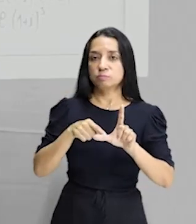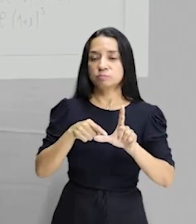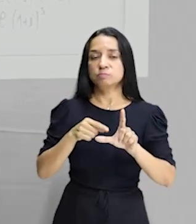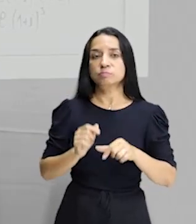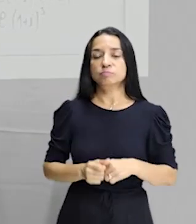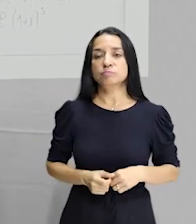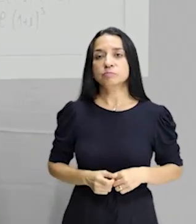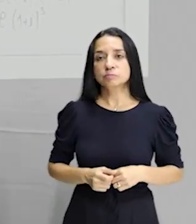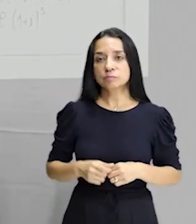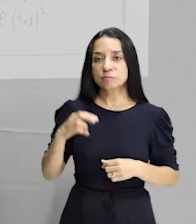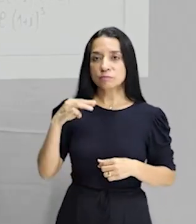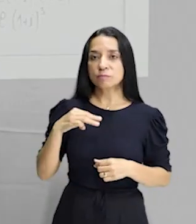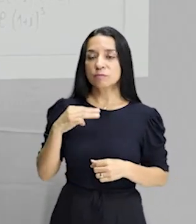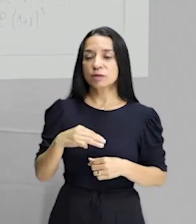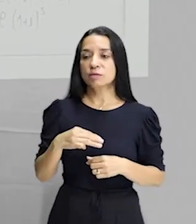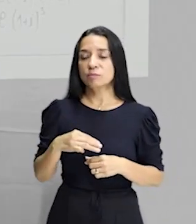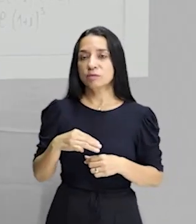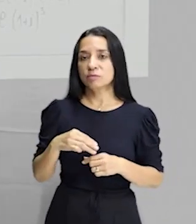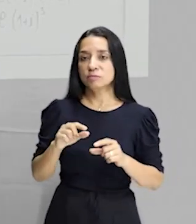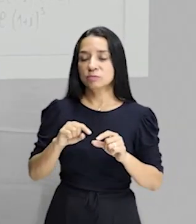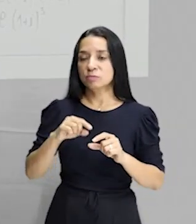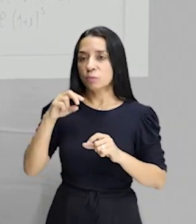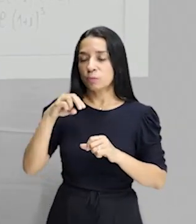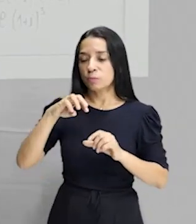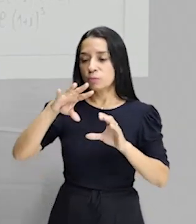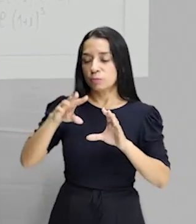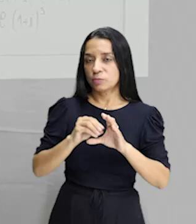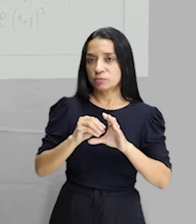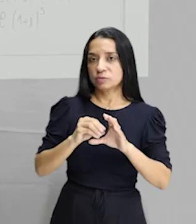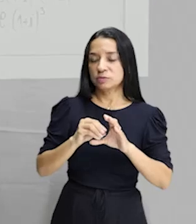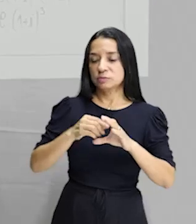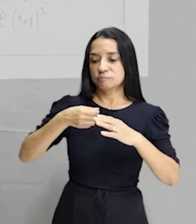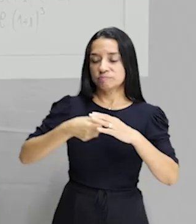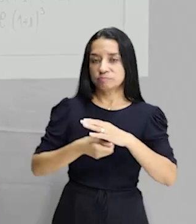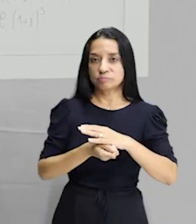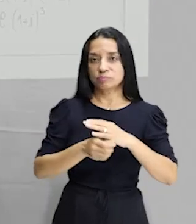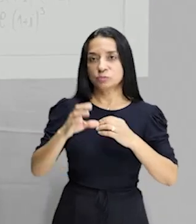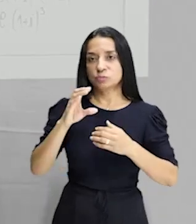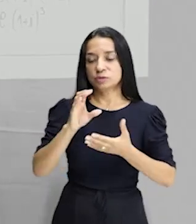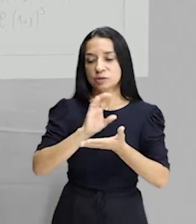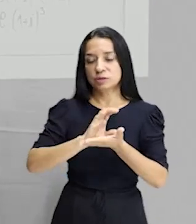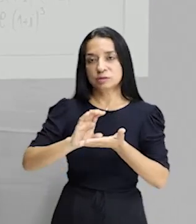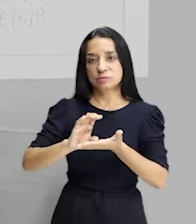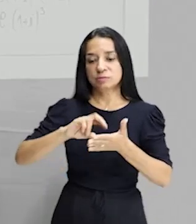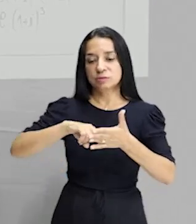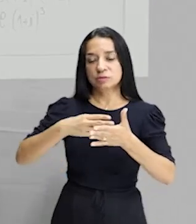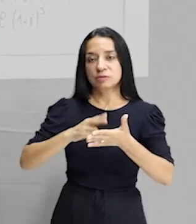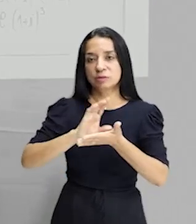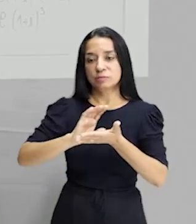esse m é o montante da aplicação né esse se é que é o capital inicial